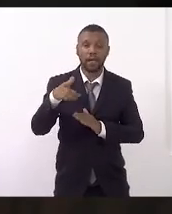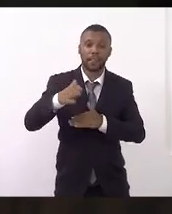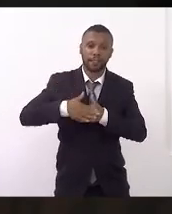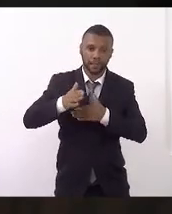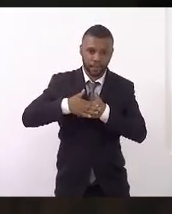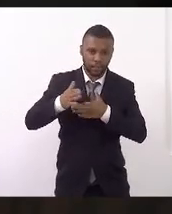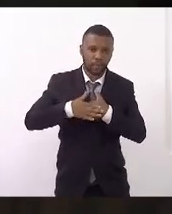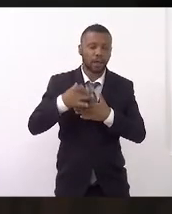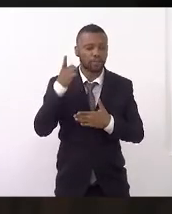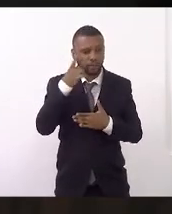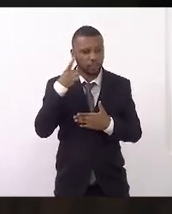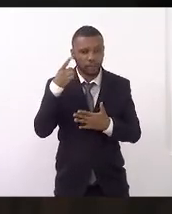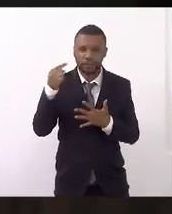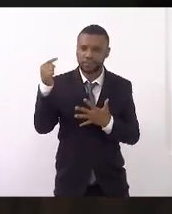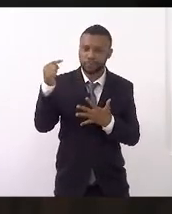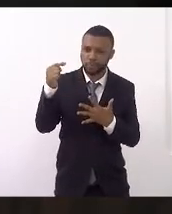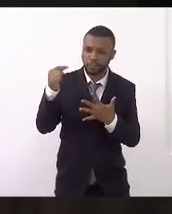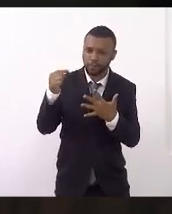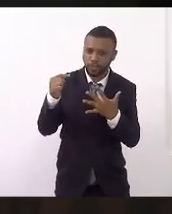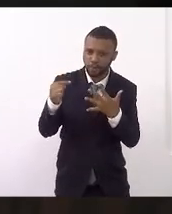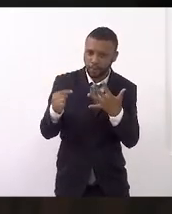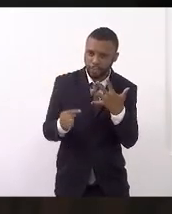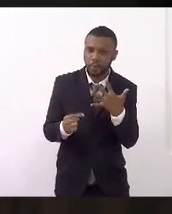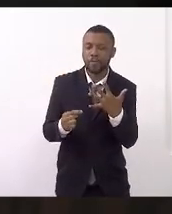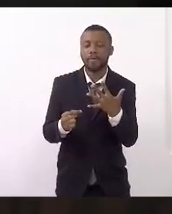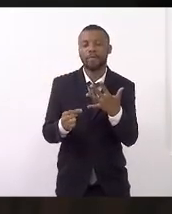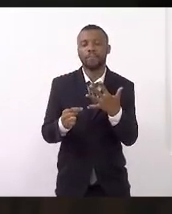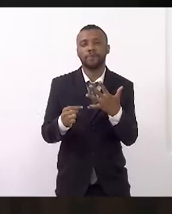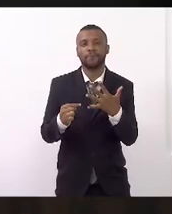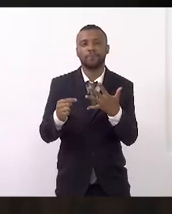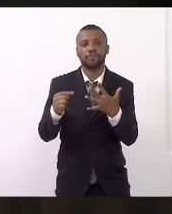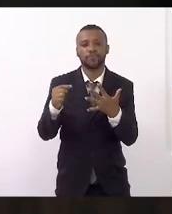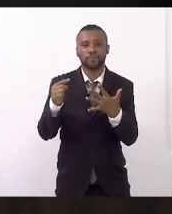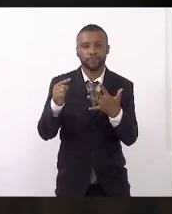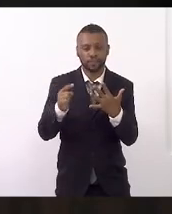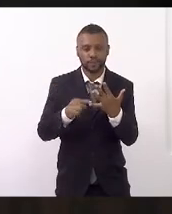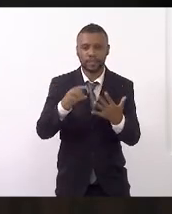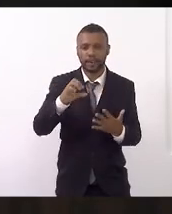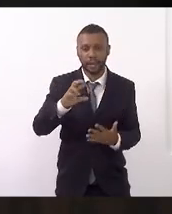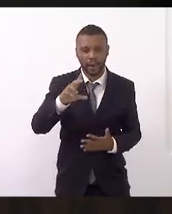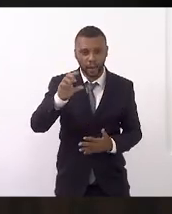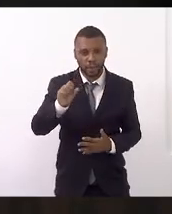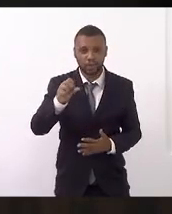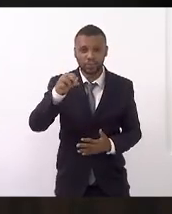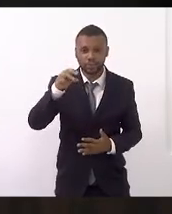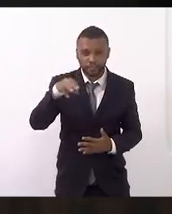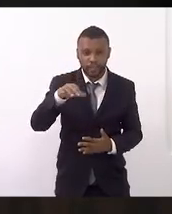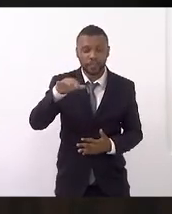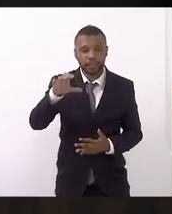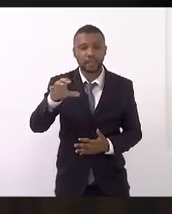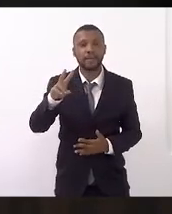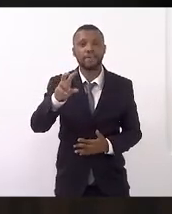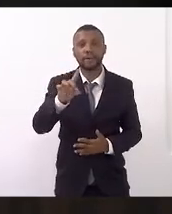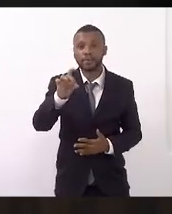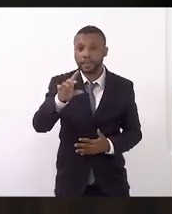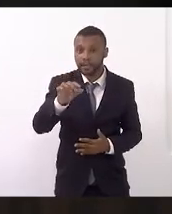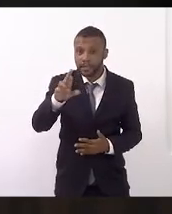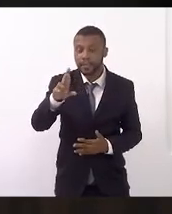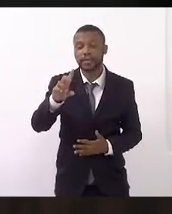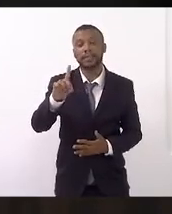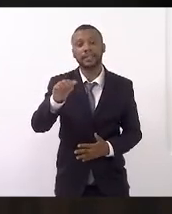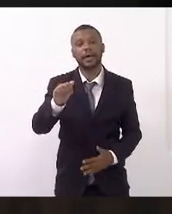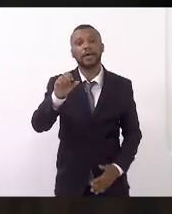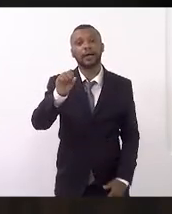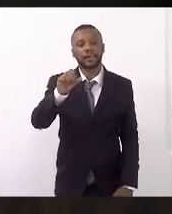Rodrigo Amorim, Lucinha, Rubens Montempo, Eurico Júnior, Carlos Mink, Marcelo Dino, Marcelo Cabeleireiro, Baldeci da Saúde, Dionísio